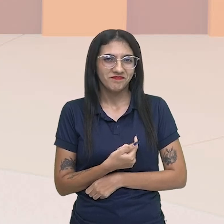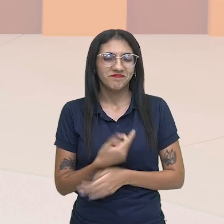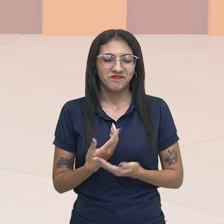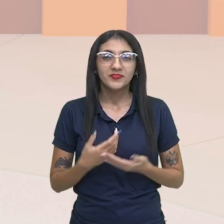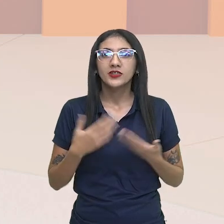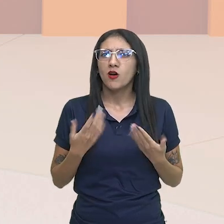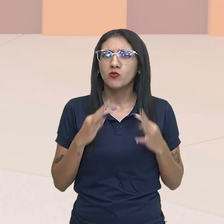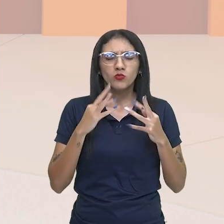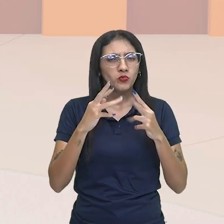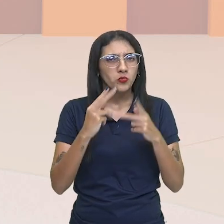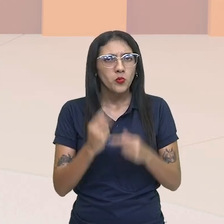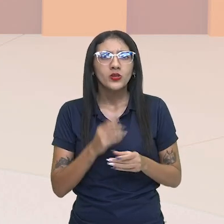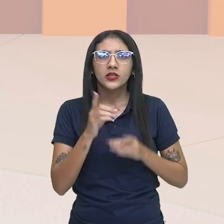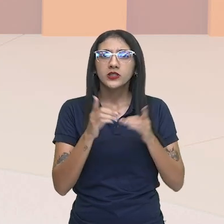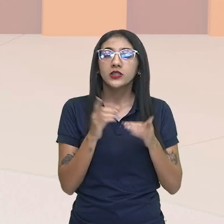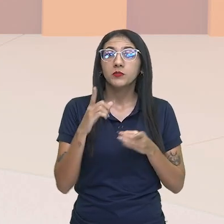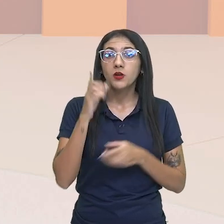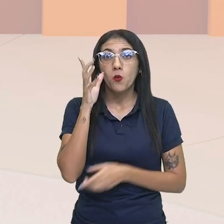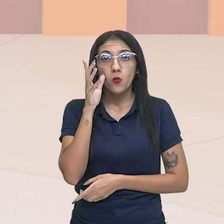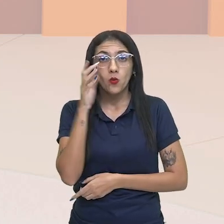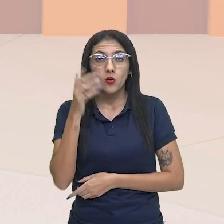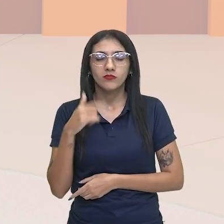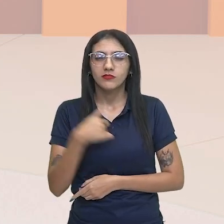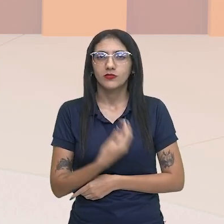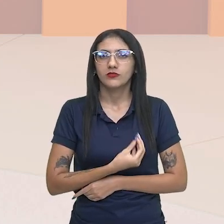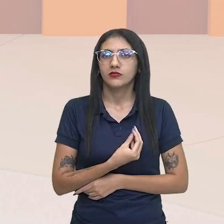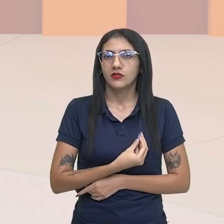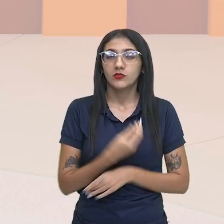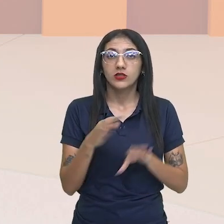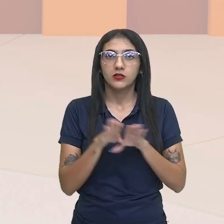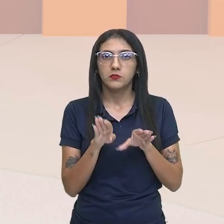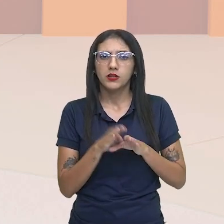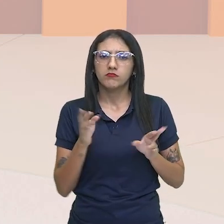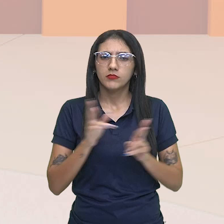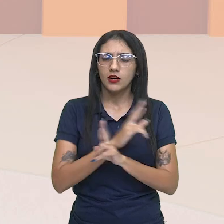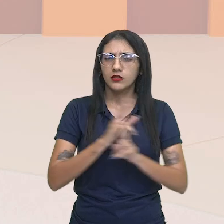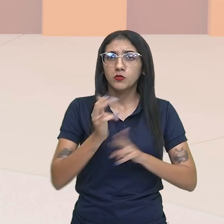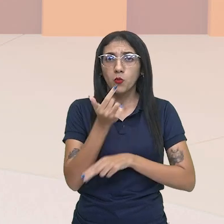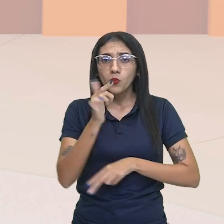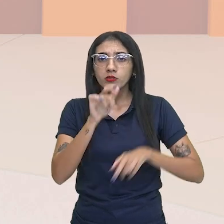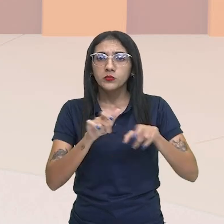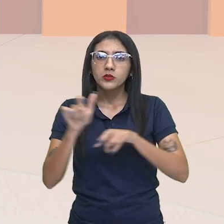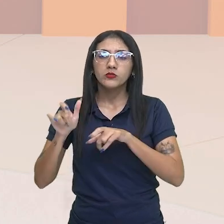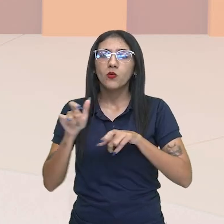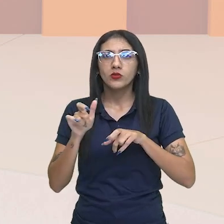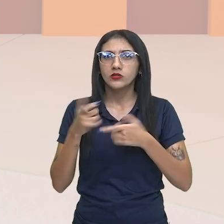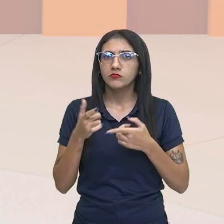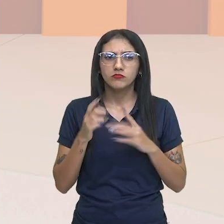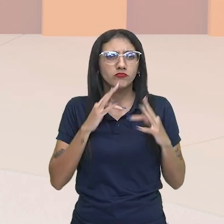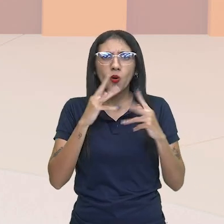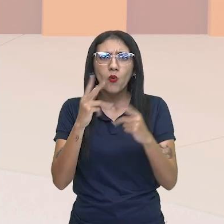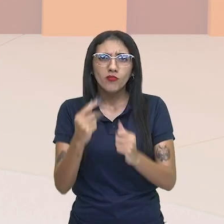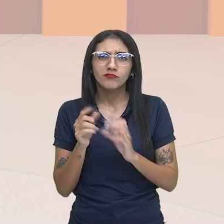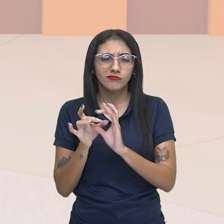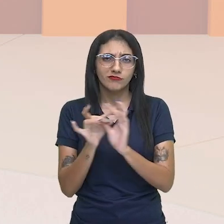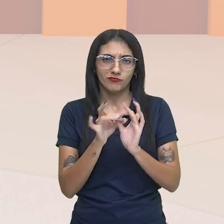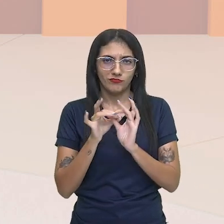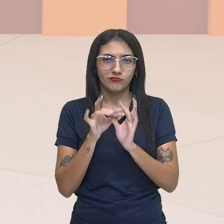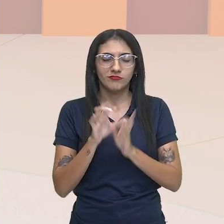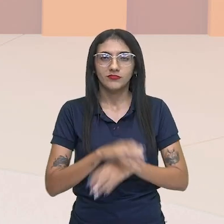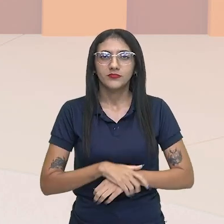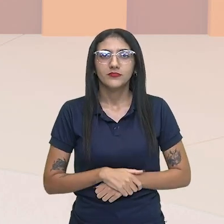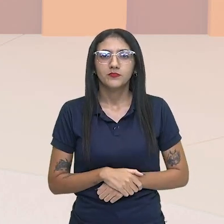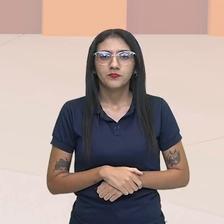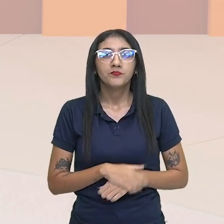de toda a dinâmica que existe na nossa vida, com a vida dos outros e com a gente tudo junto, né?